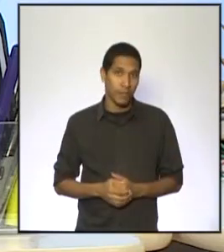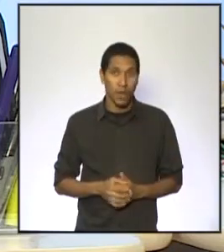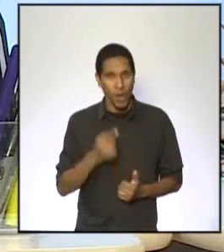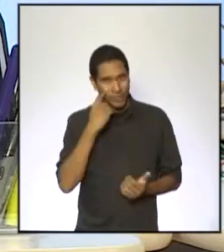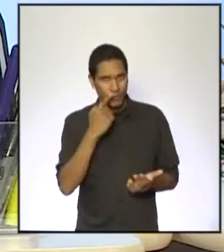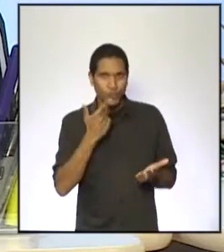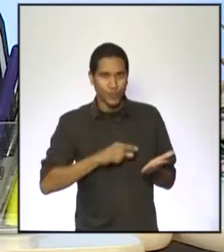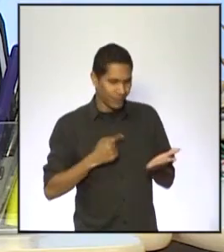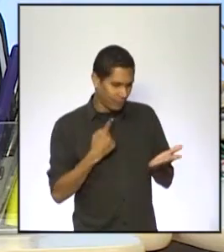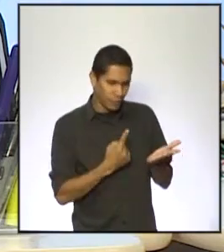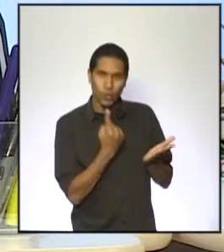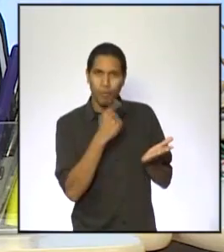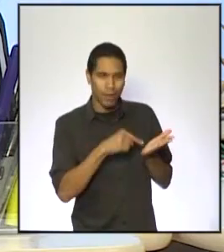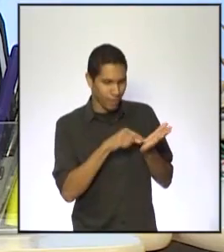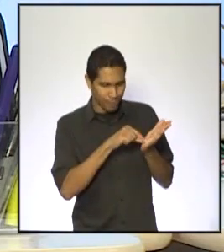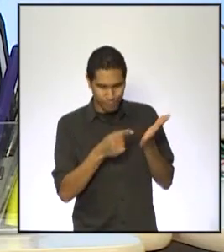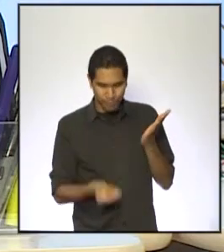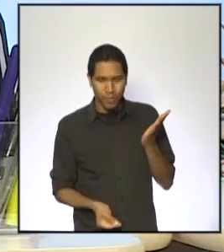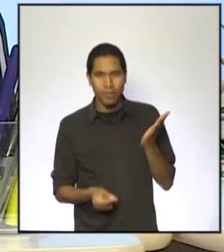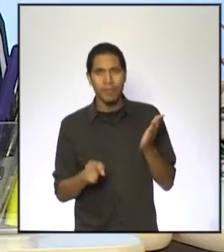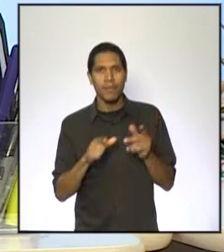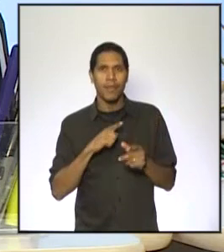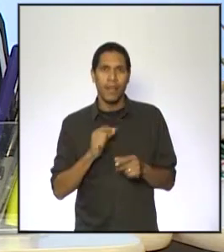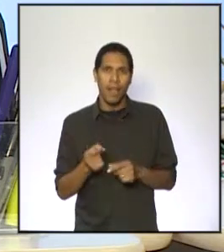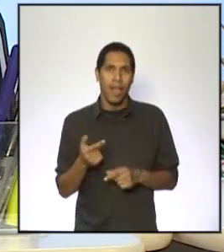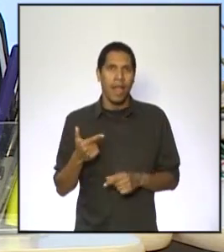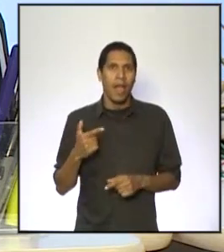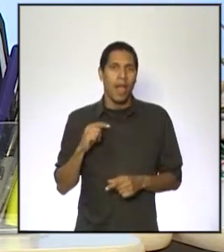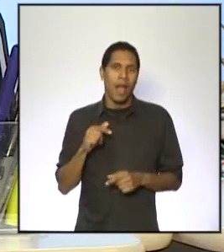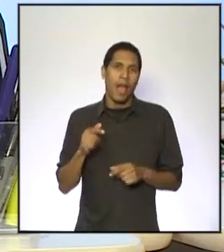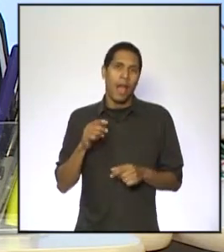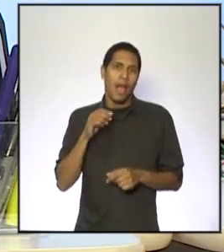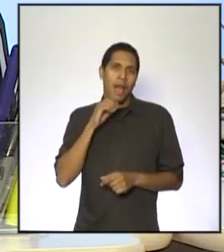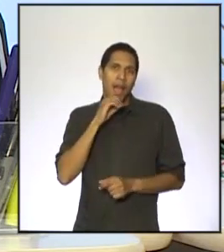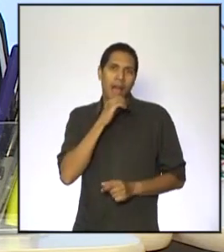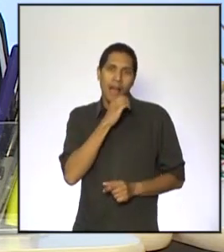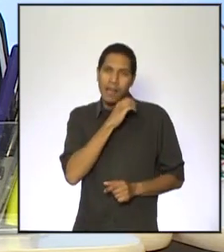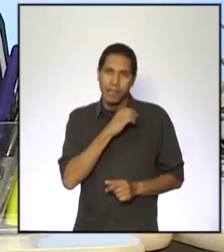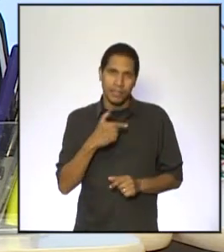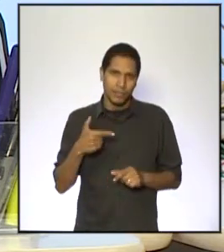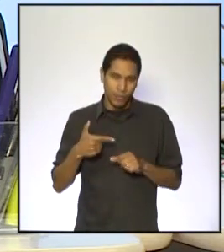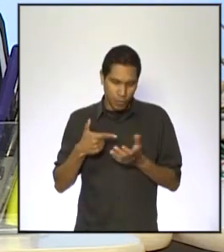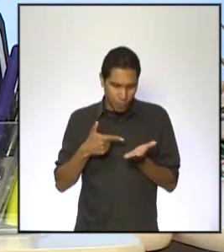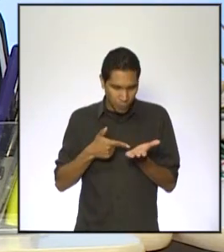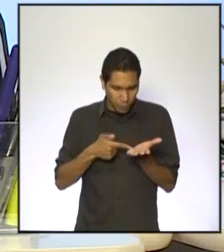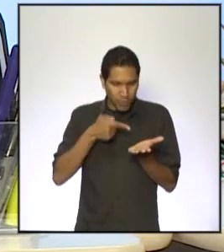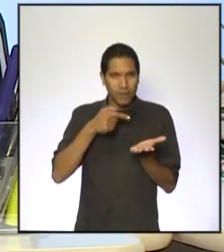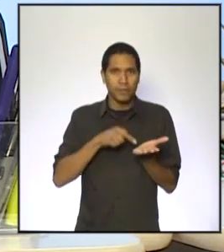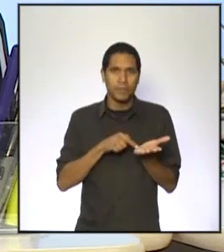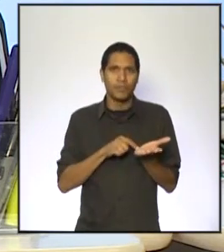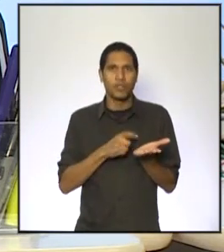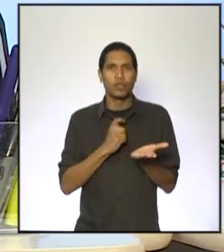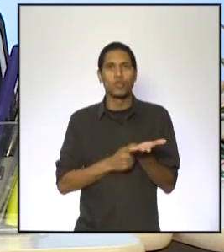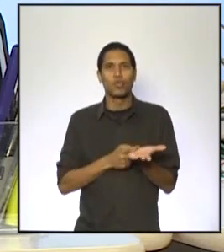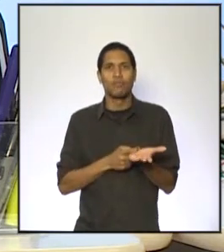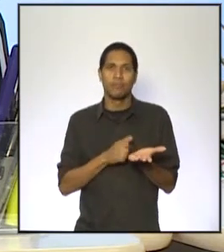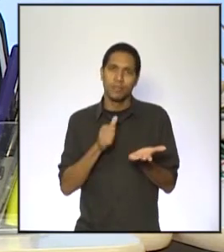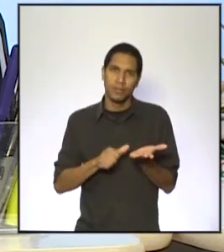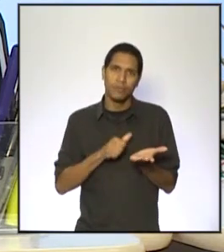acontecer também, porque a cola quente acabou secando, que não era o intuito.